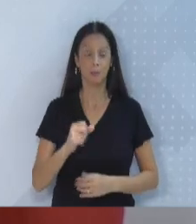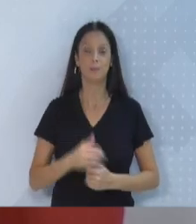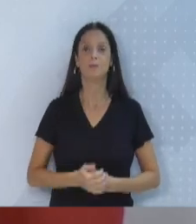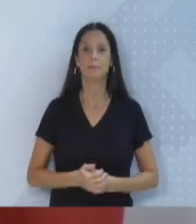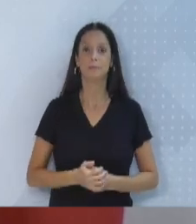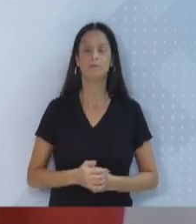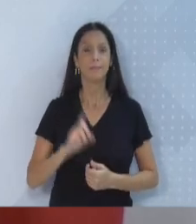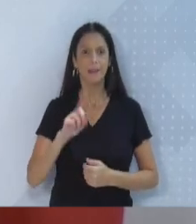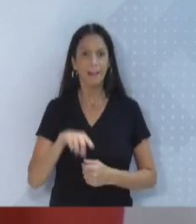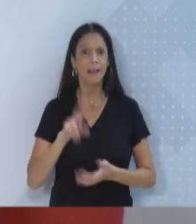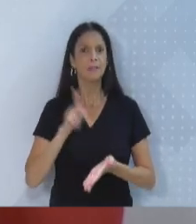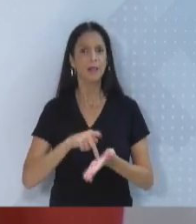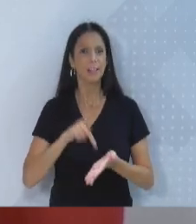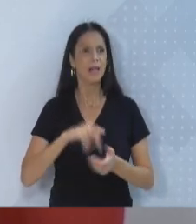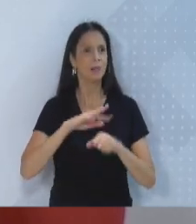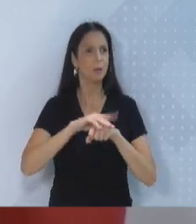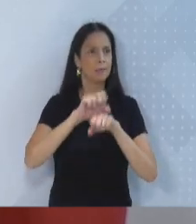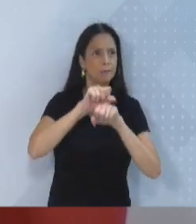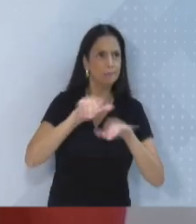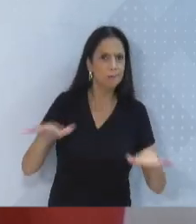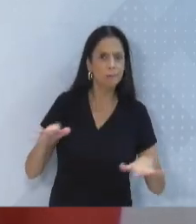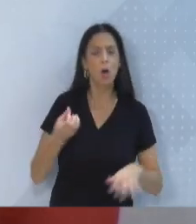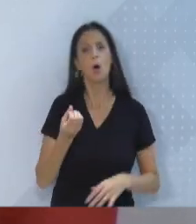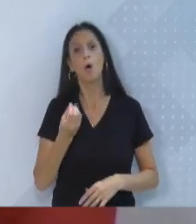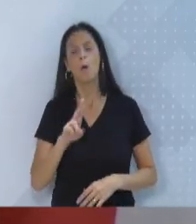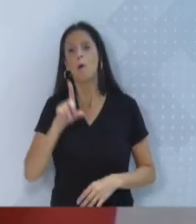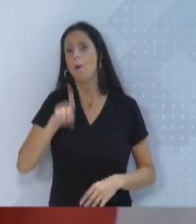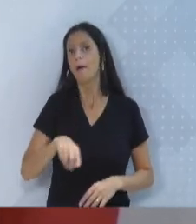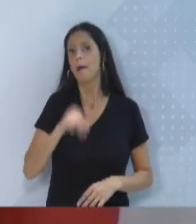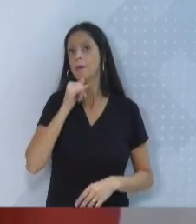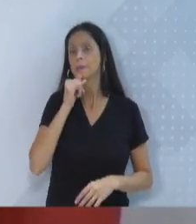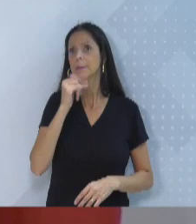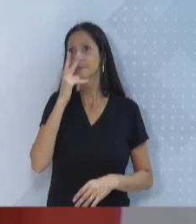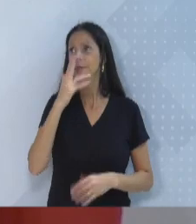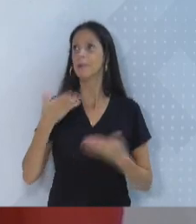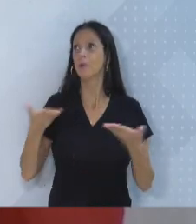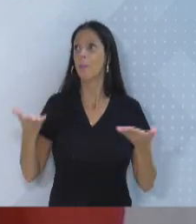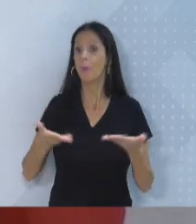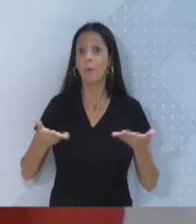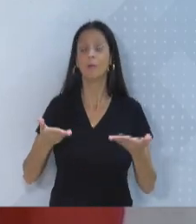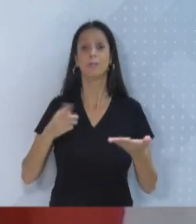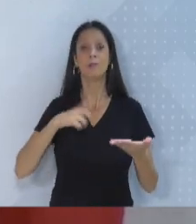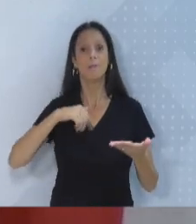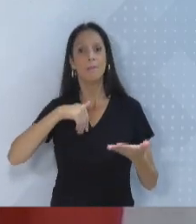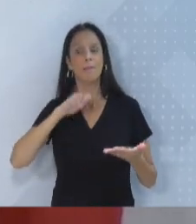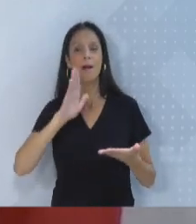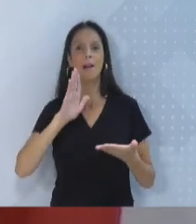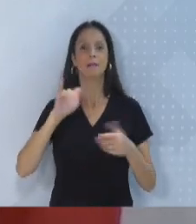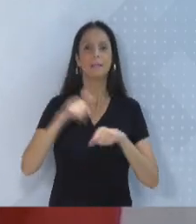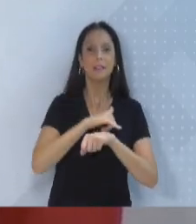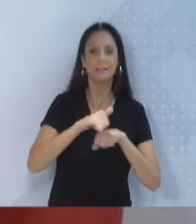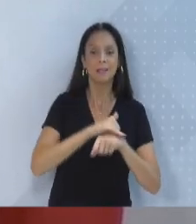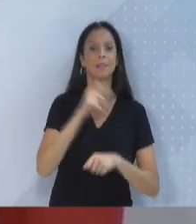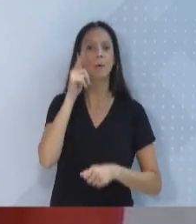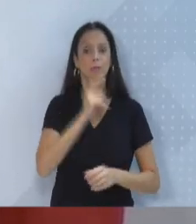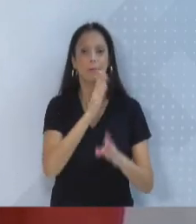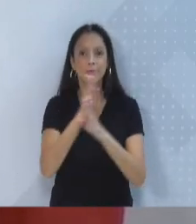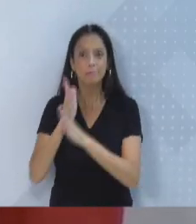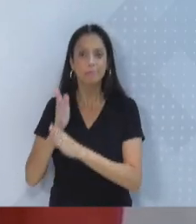isso uma epidemia? Ou a gente vai considerar isso uma maior facilidade de diagnósticos? Ainda